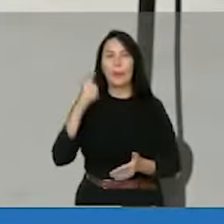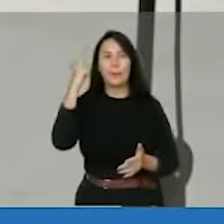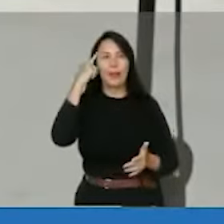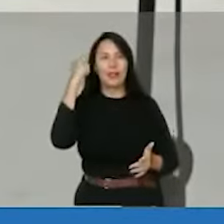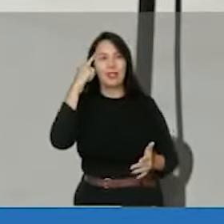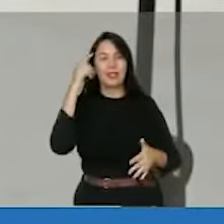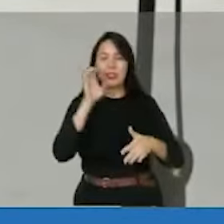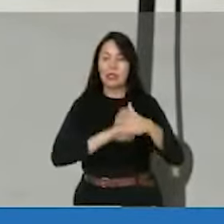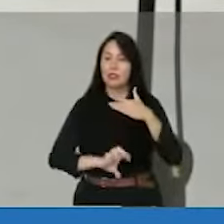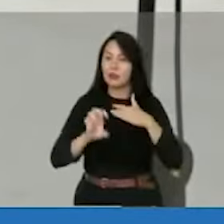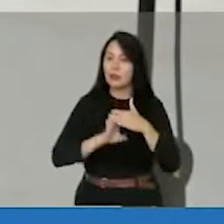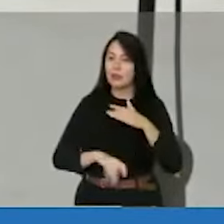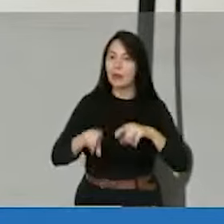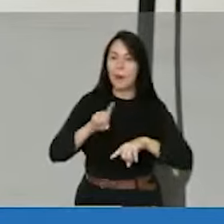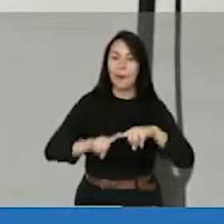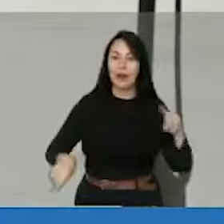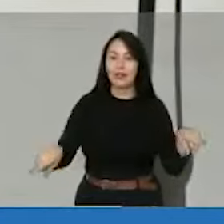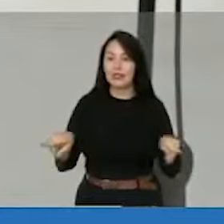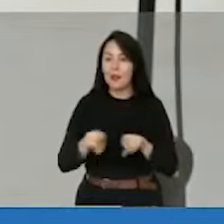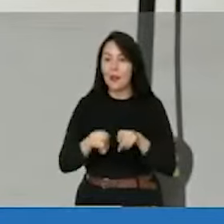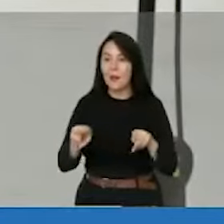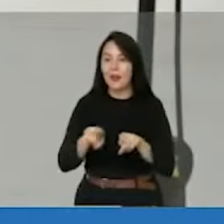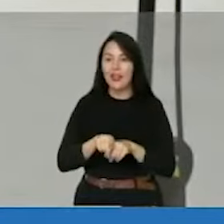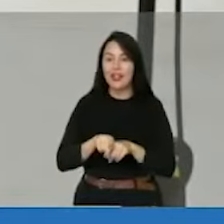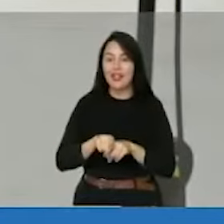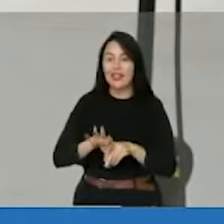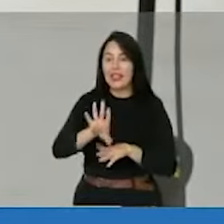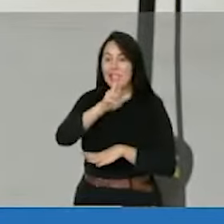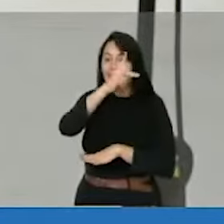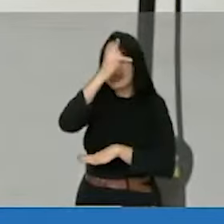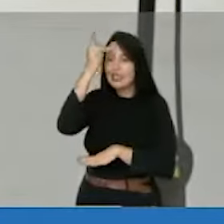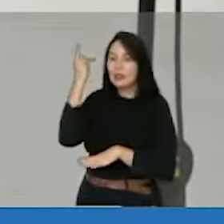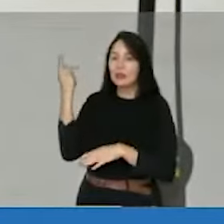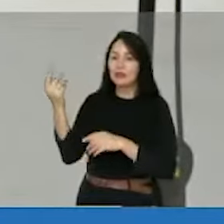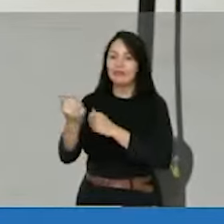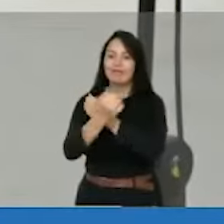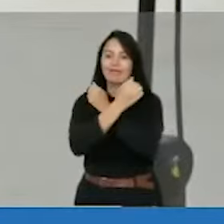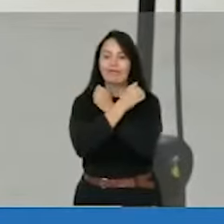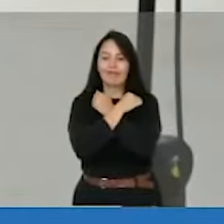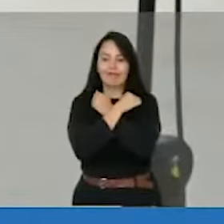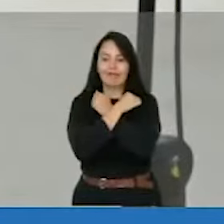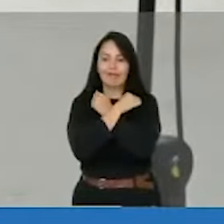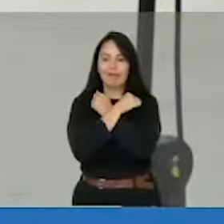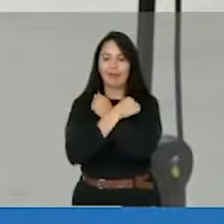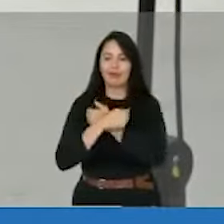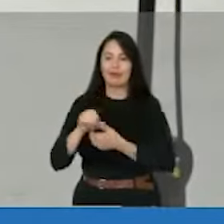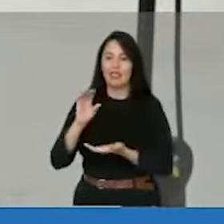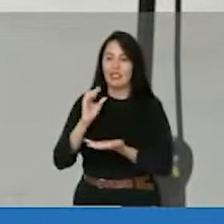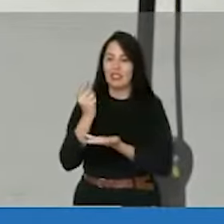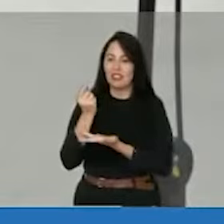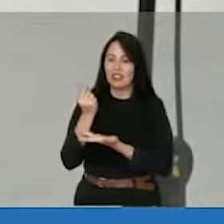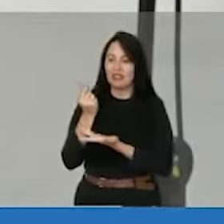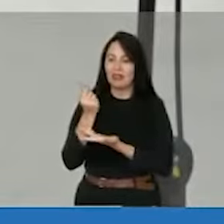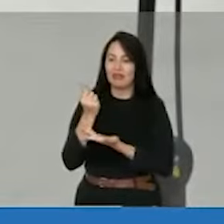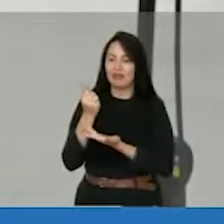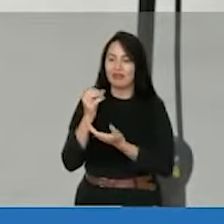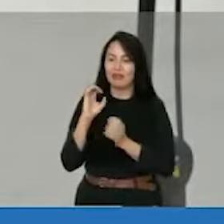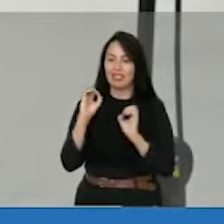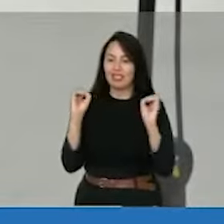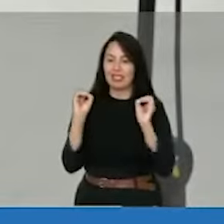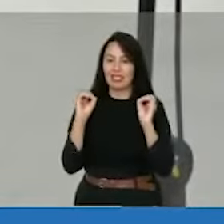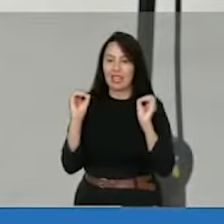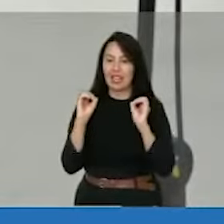mas tem que se pensar também em quem está desempregado, sem qualquer tipo de renda. E se as empresas